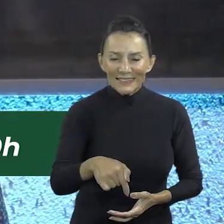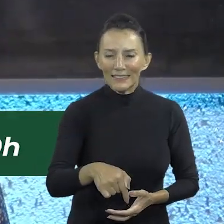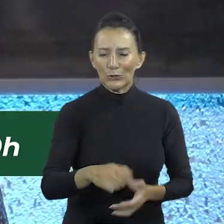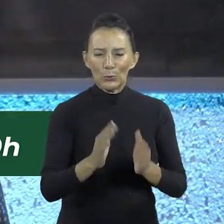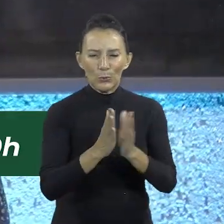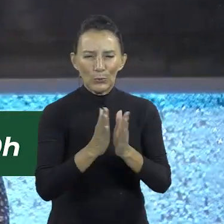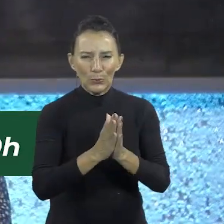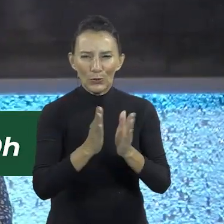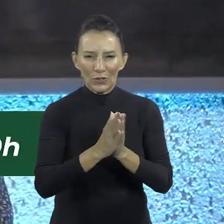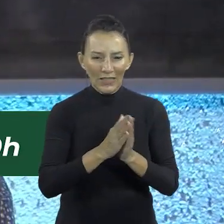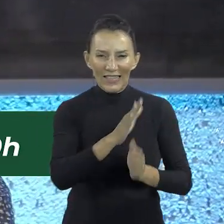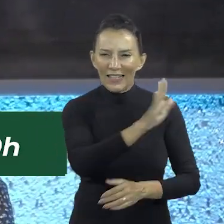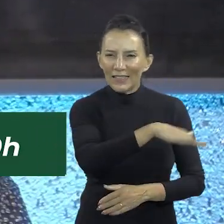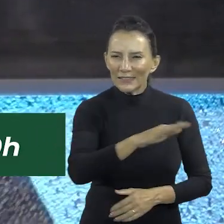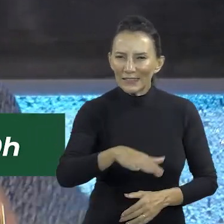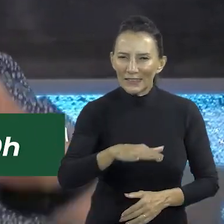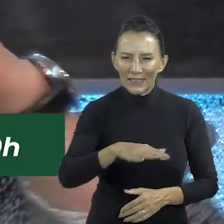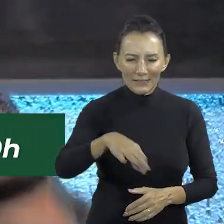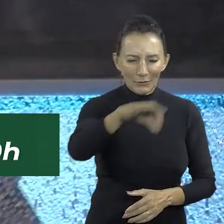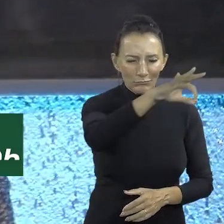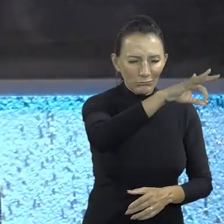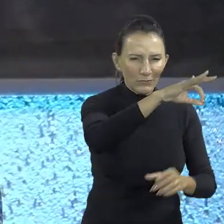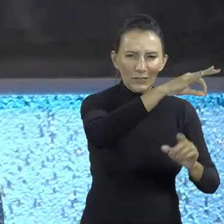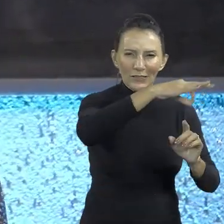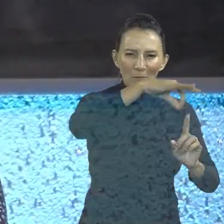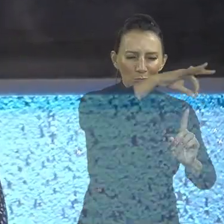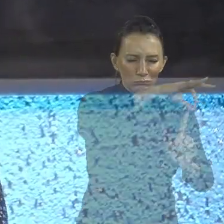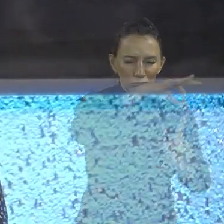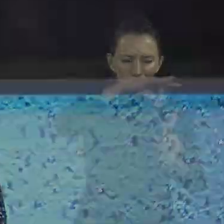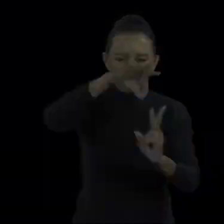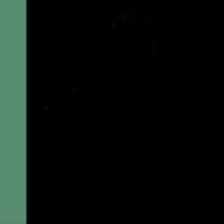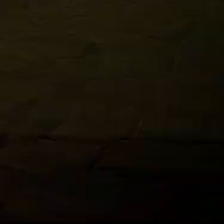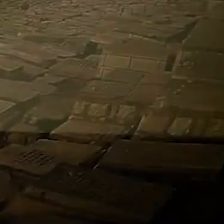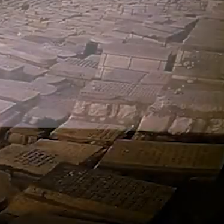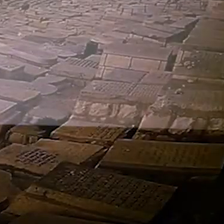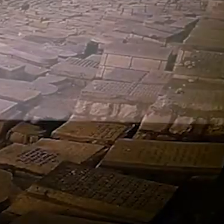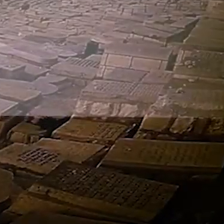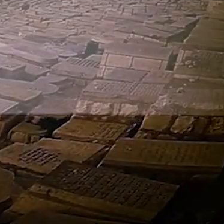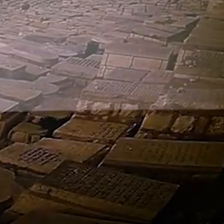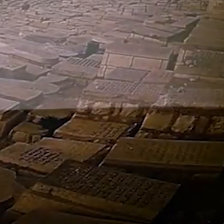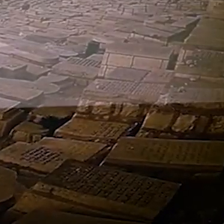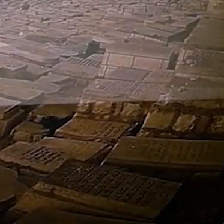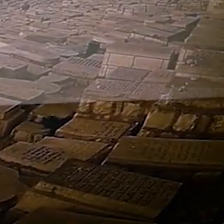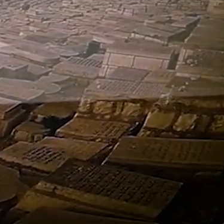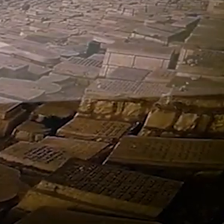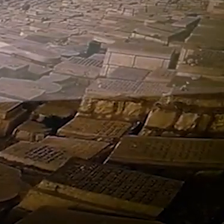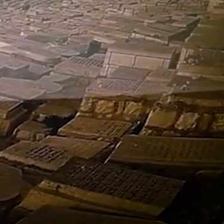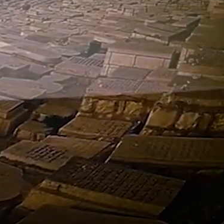É isso que nós procuramos fazer aqui, a busca do poder do Espírito Santo.